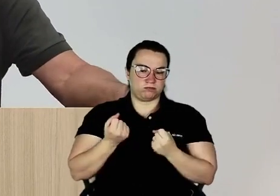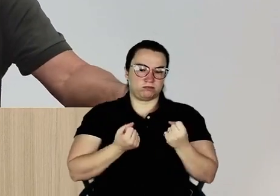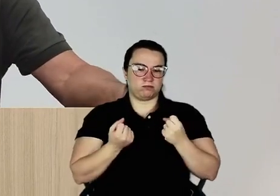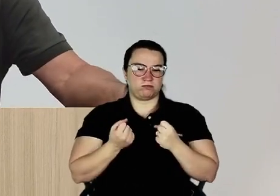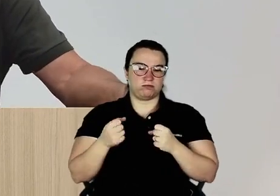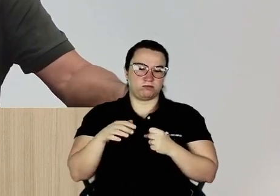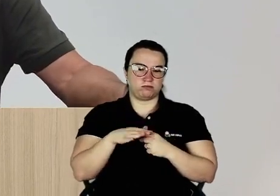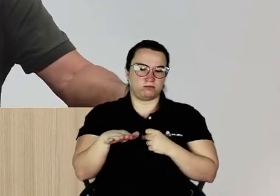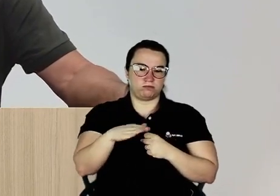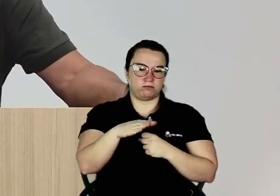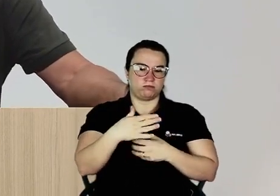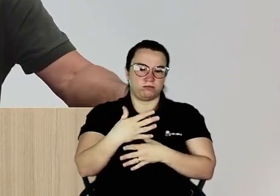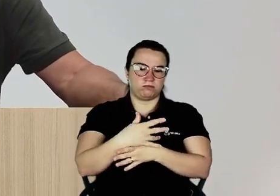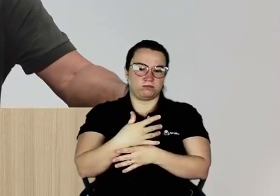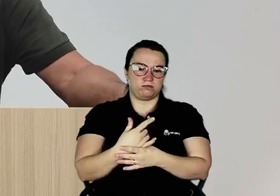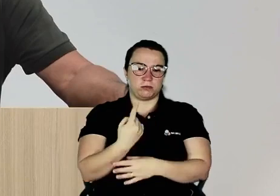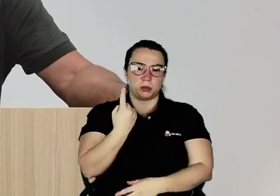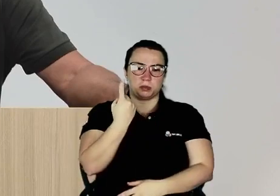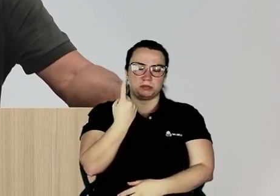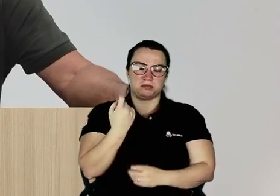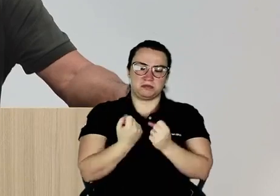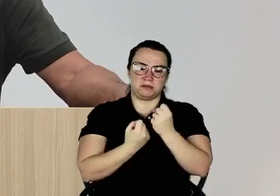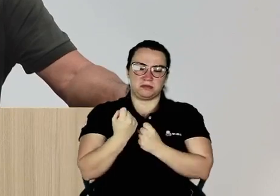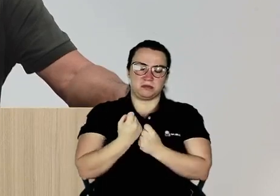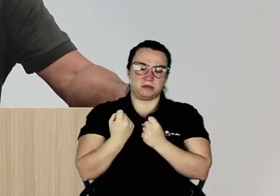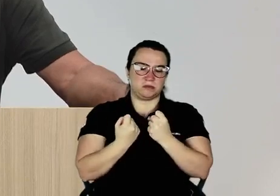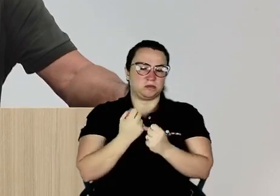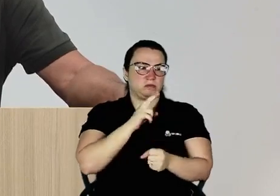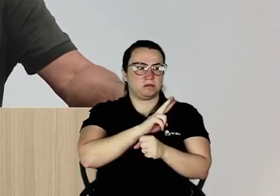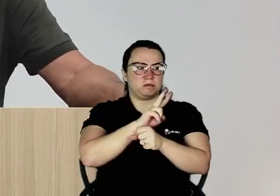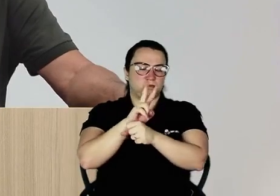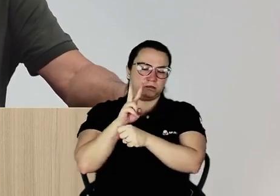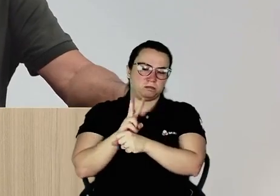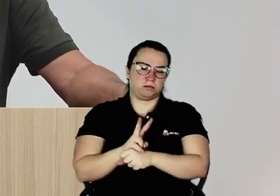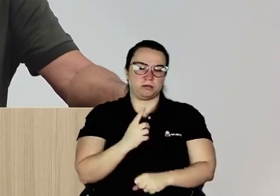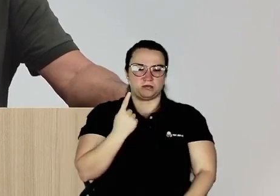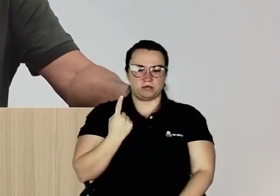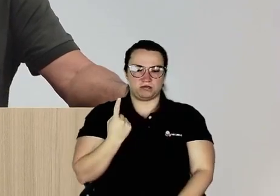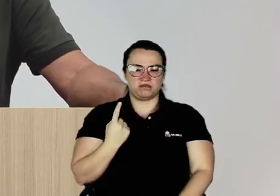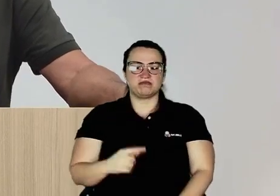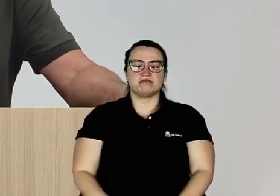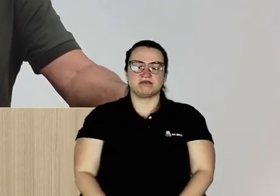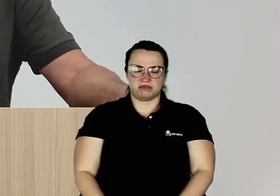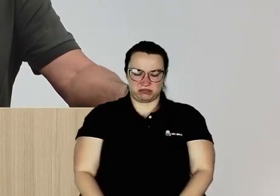cidade, uma. E vem aqui, sinceramente,